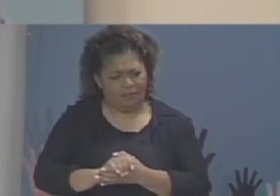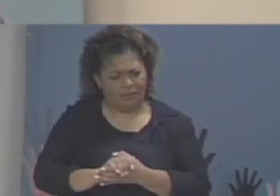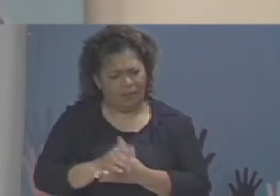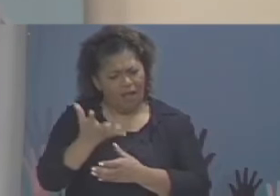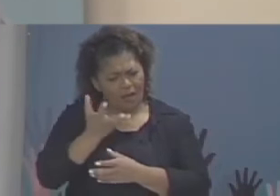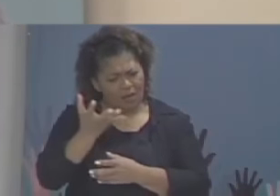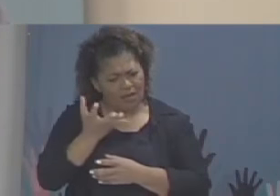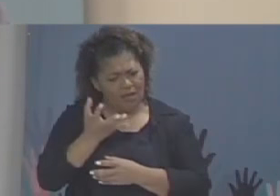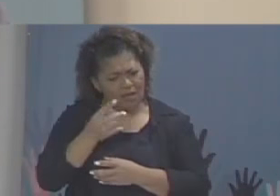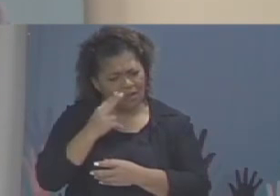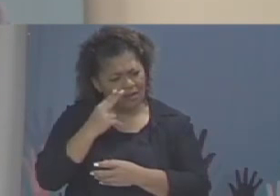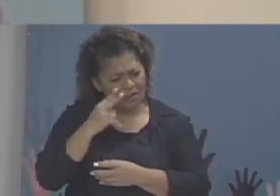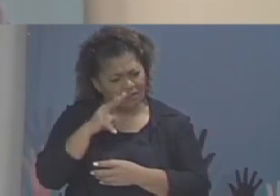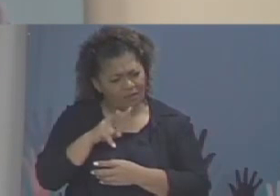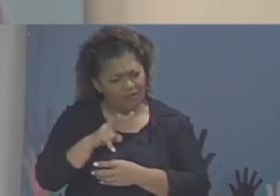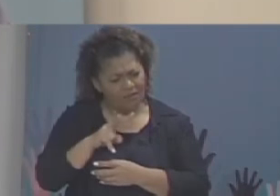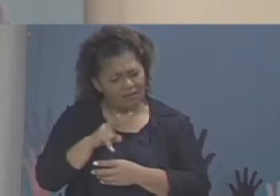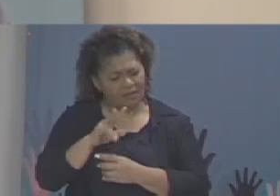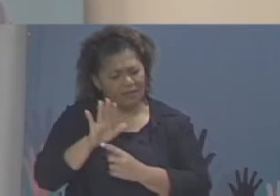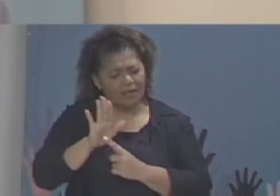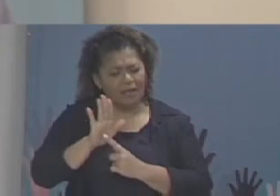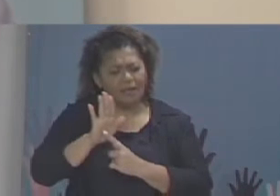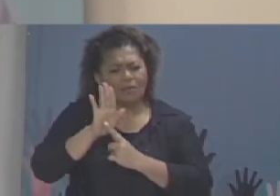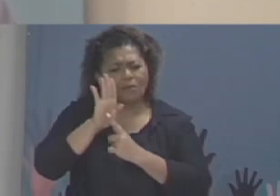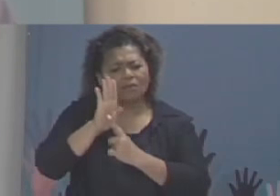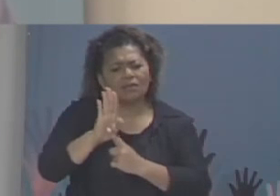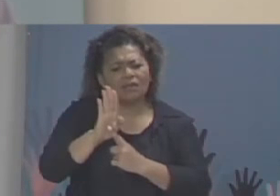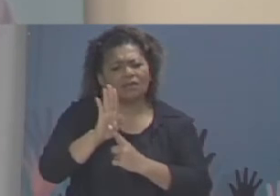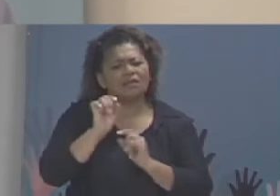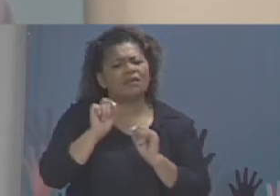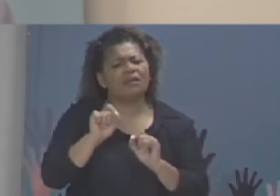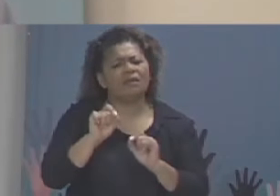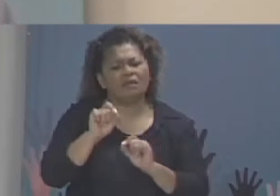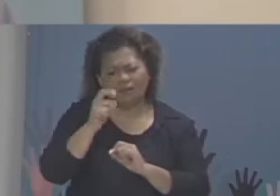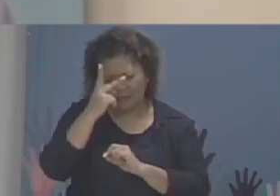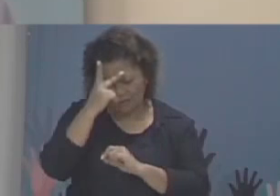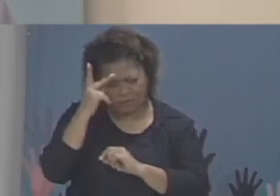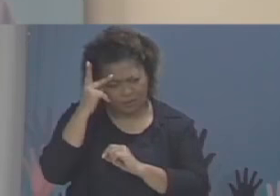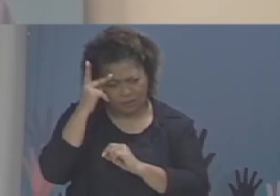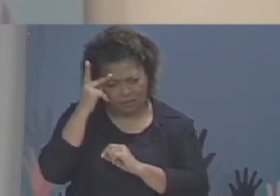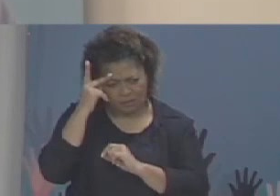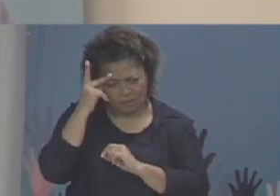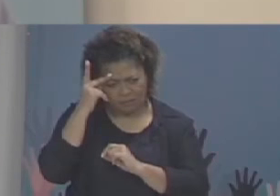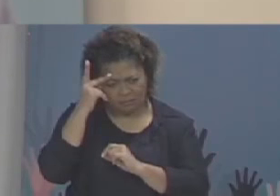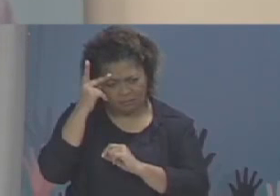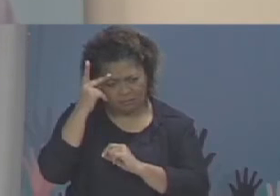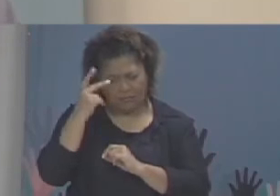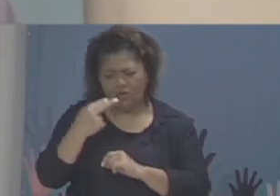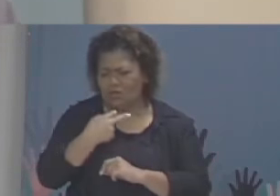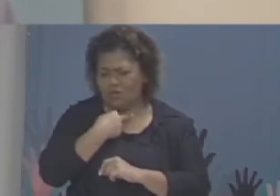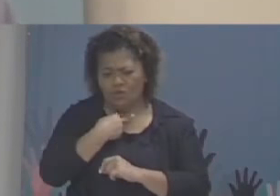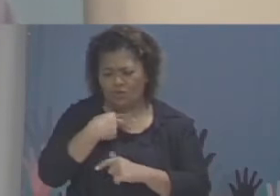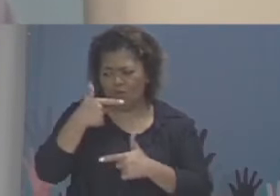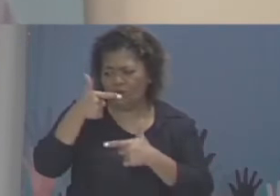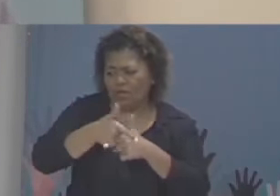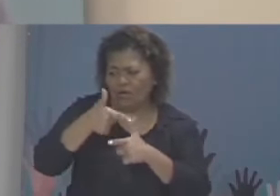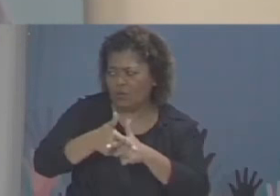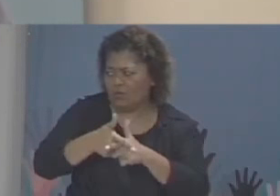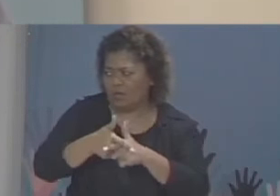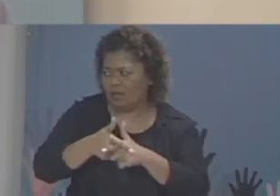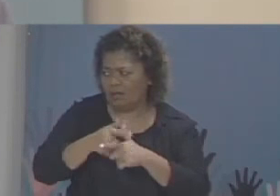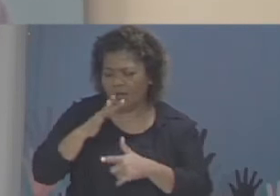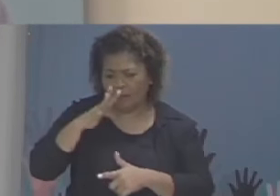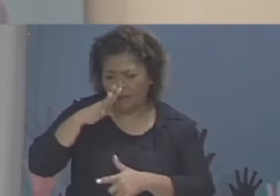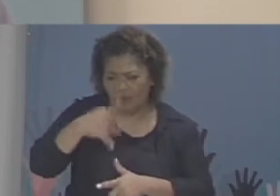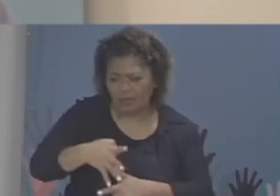pessoas que têm esse tipo de comportamento, porque não adianta acusar, não adianta ser somente omisso. Denuncie isso. Se